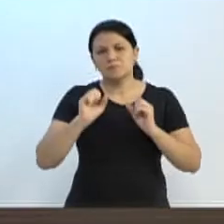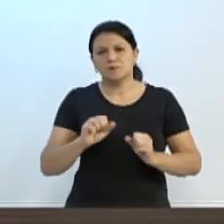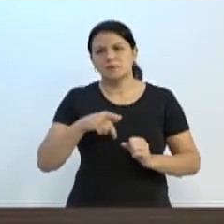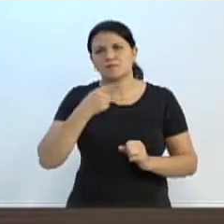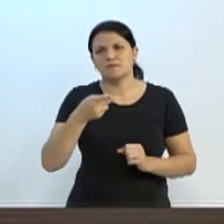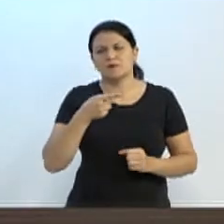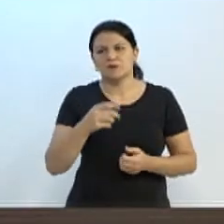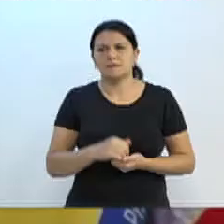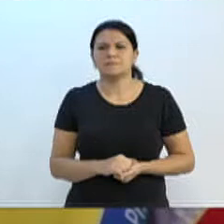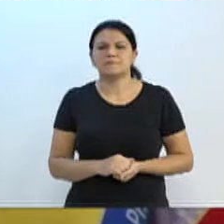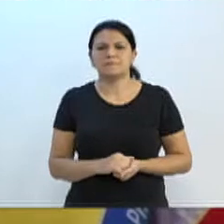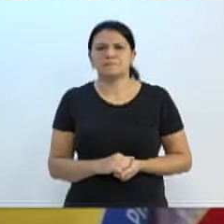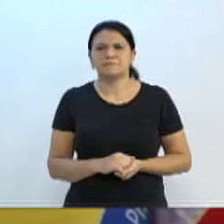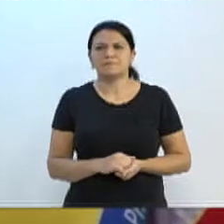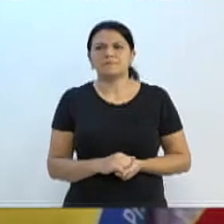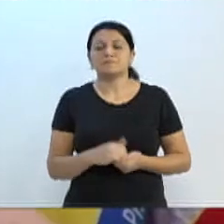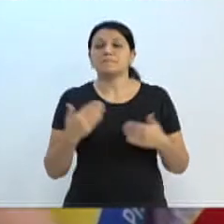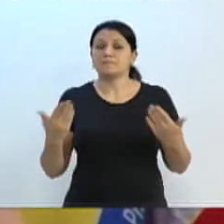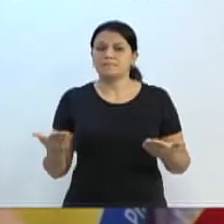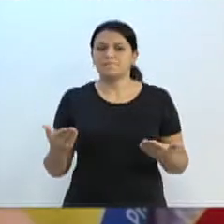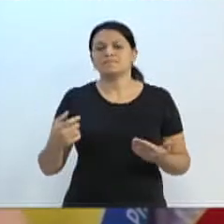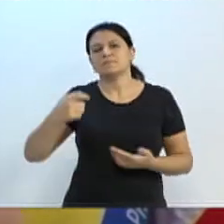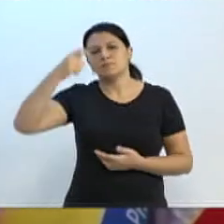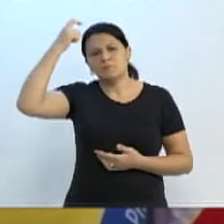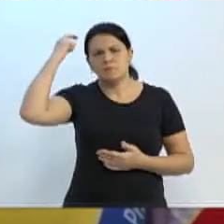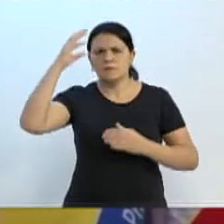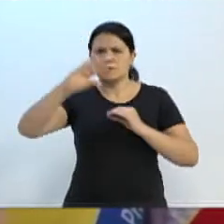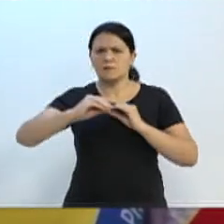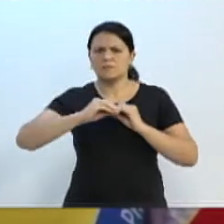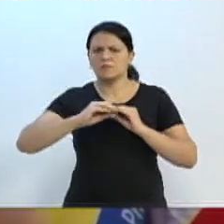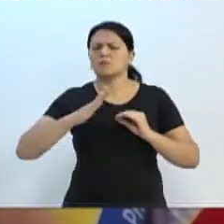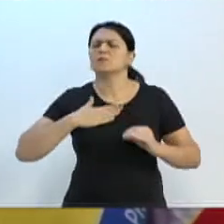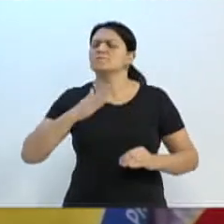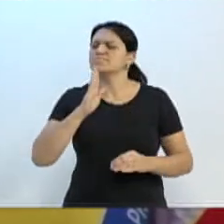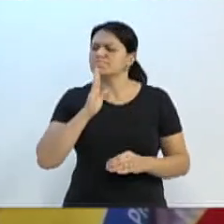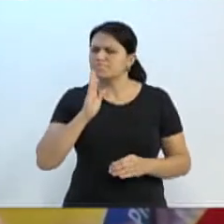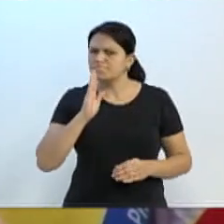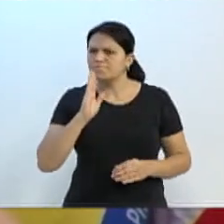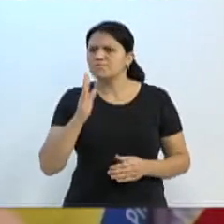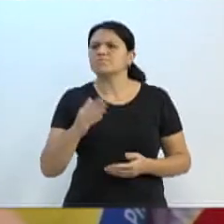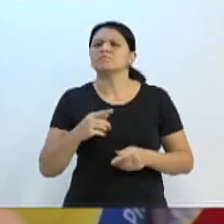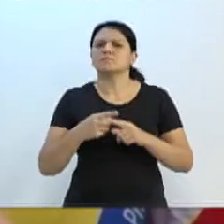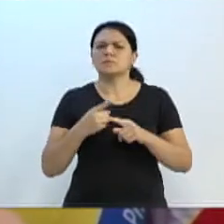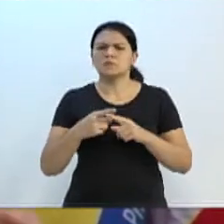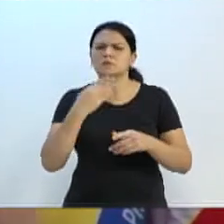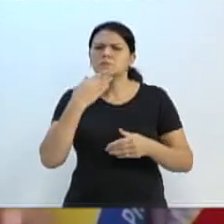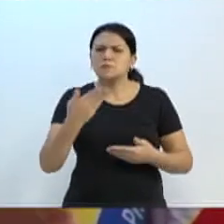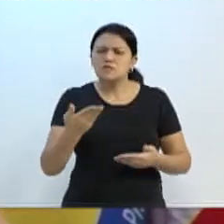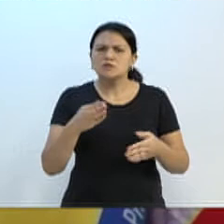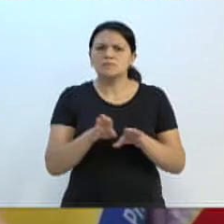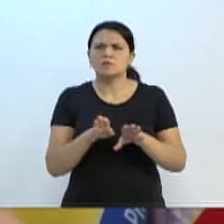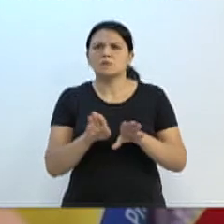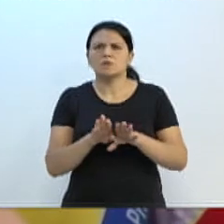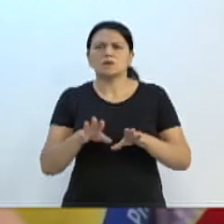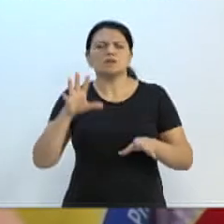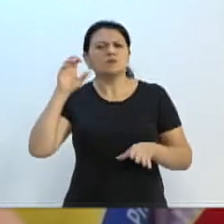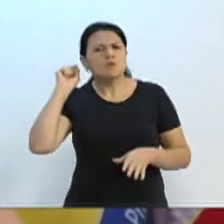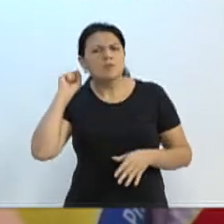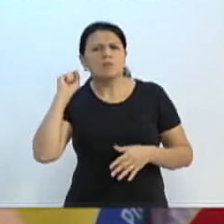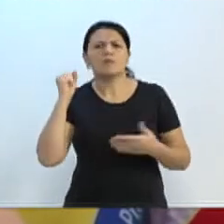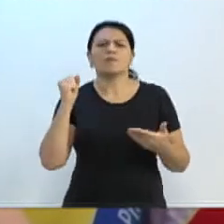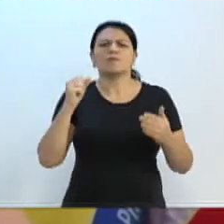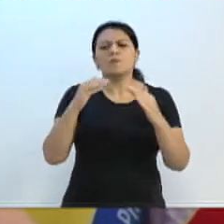para concluir o seu pronunciamento. Obrigado. Vereador Adriano, eu faço inclusão também, conheço essa realidade, fazemos alguns pedidos aí também, a gente escuta muito ali